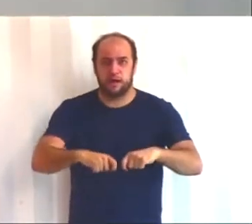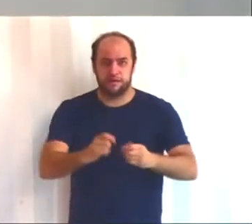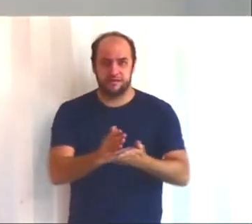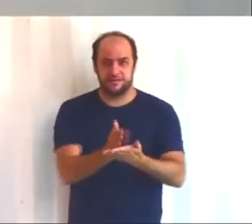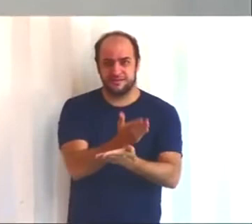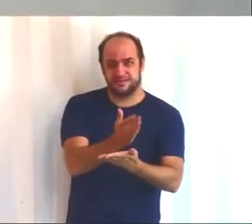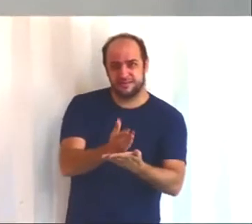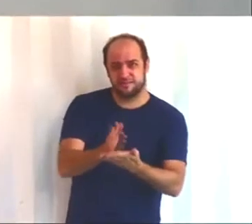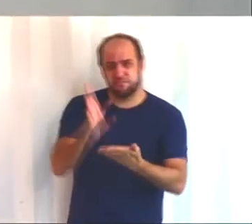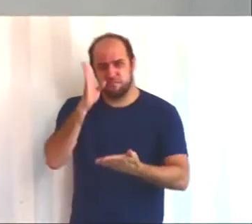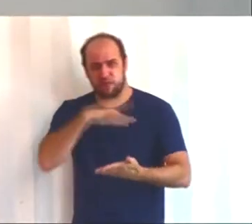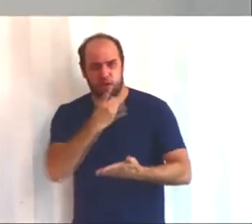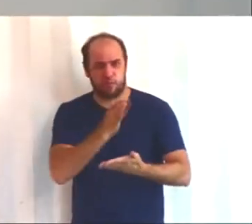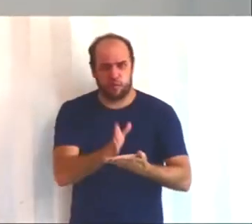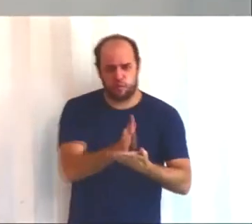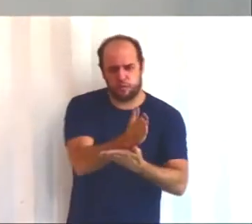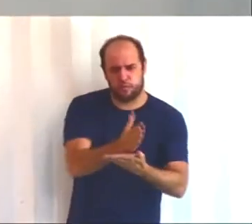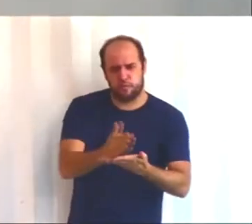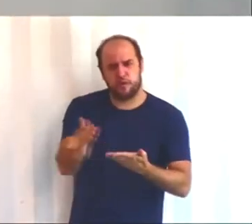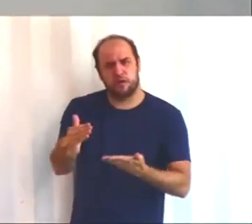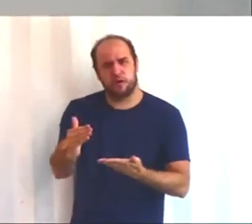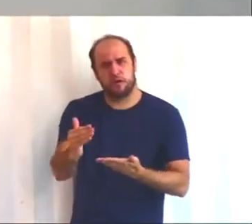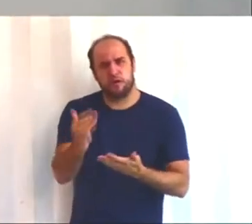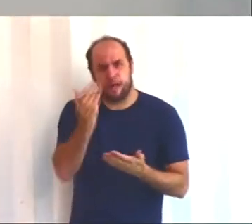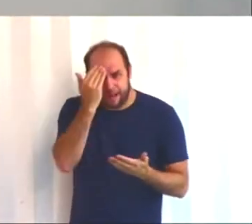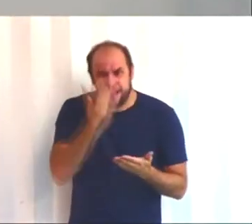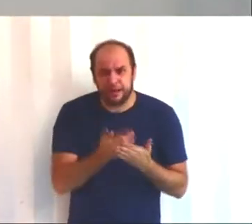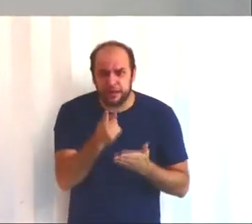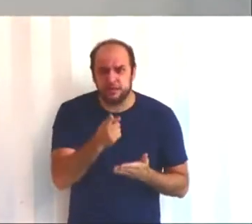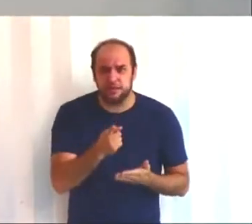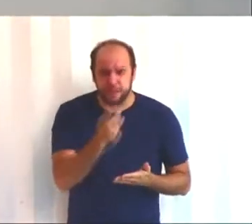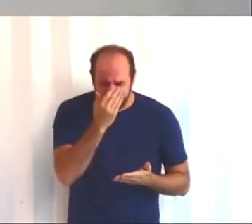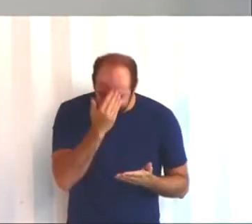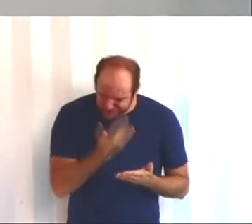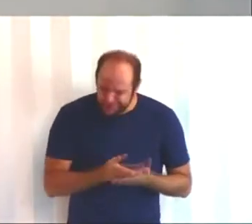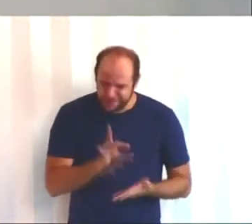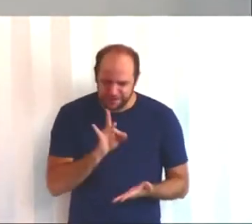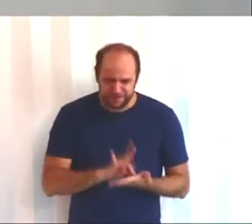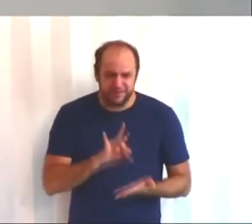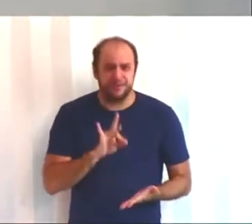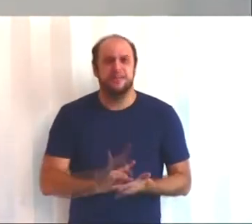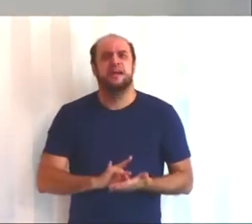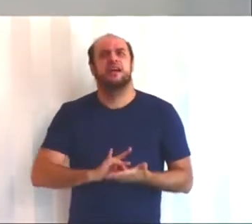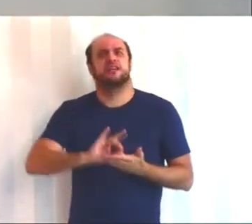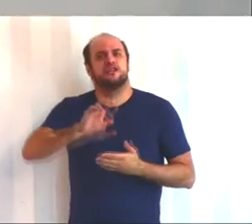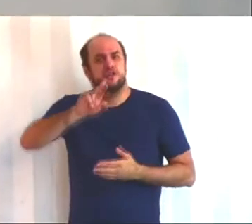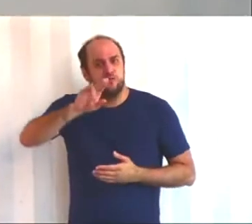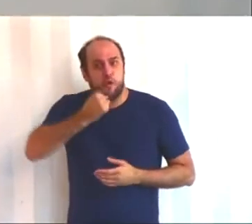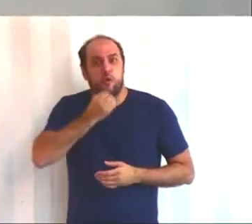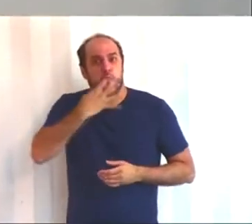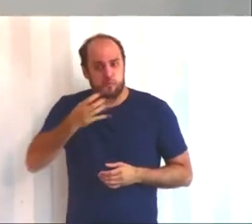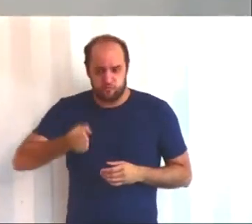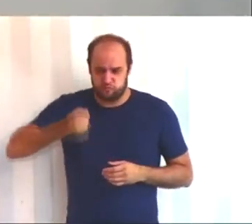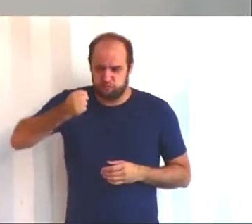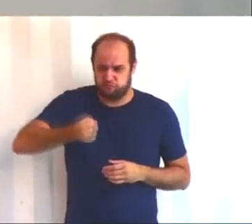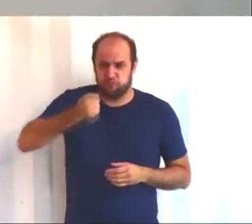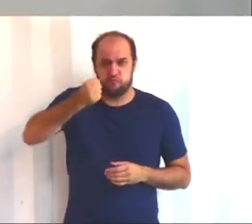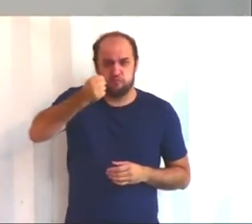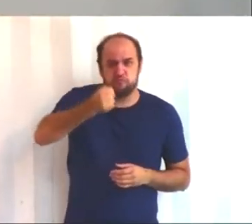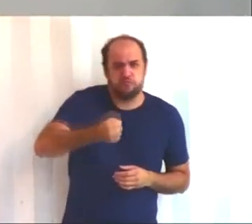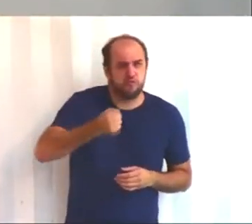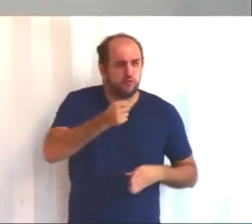mesmo? Nós cremos verdadeiramente que Ele é o bom pastor e que com o seu cajado, provavelmente